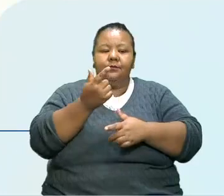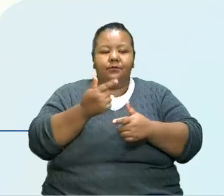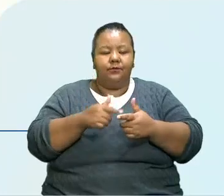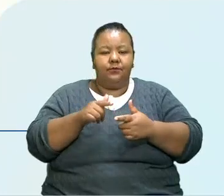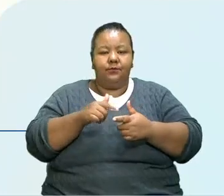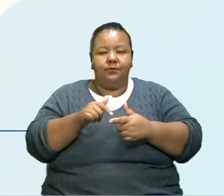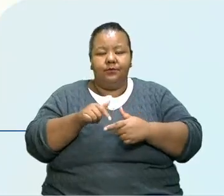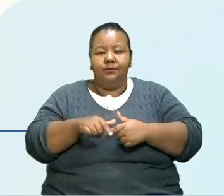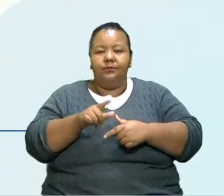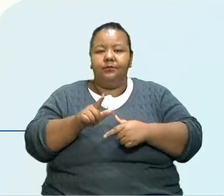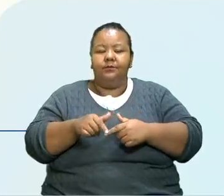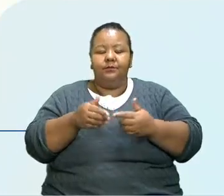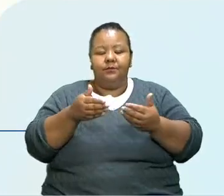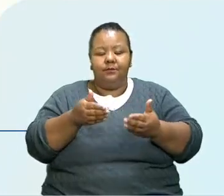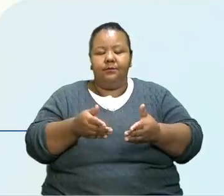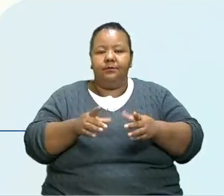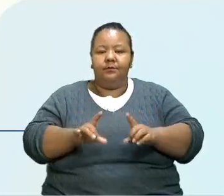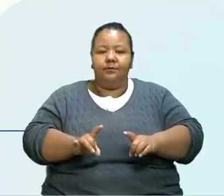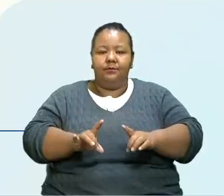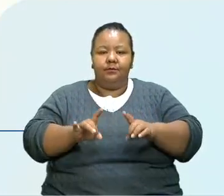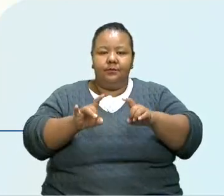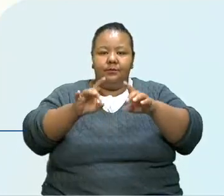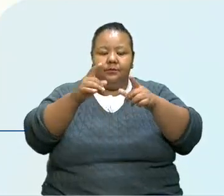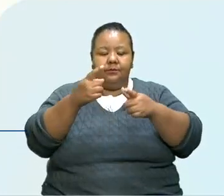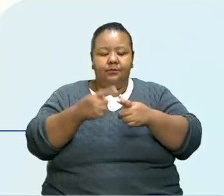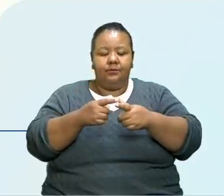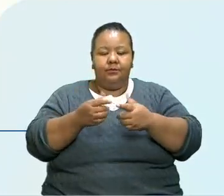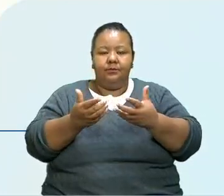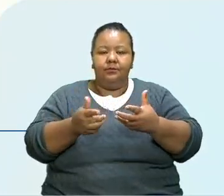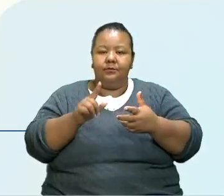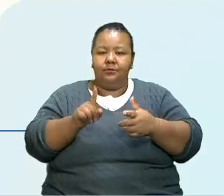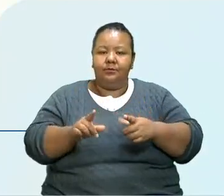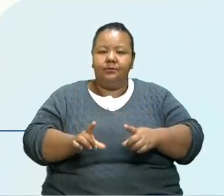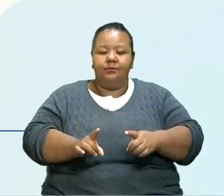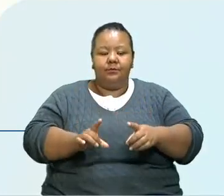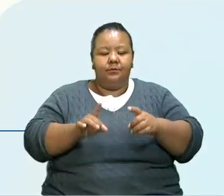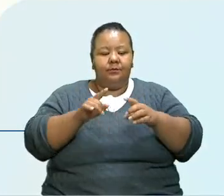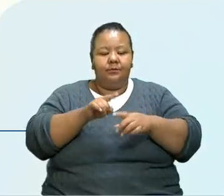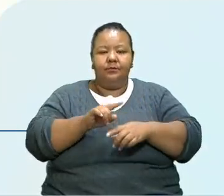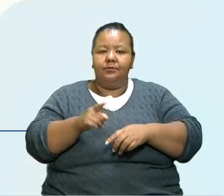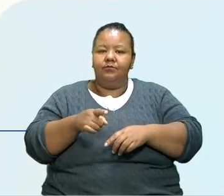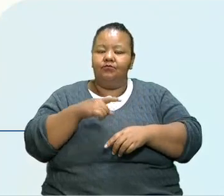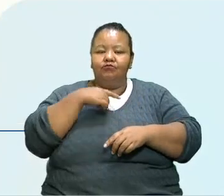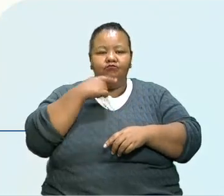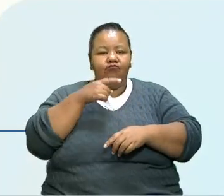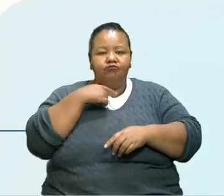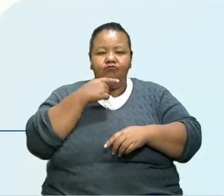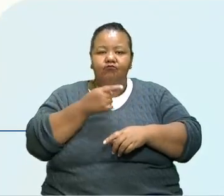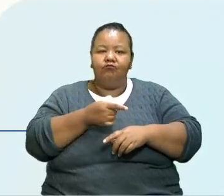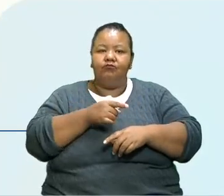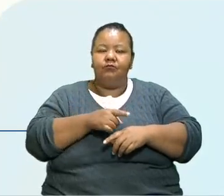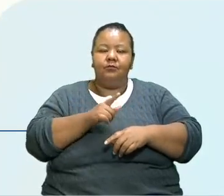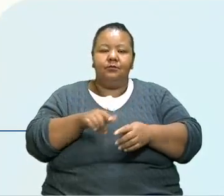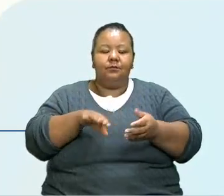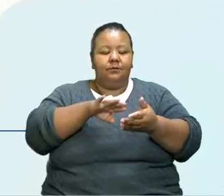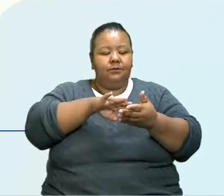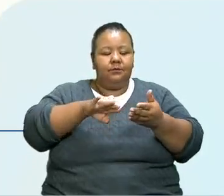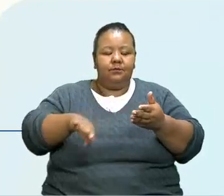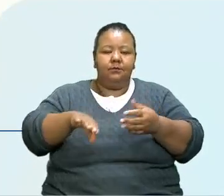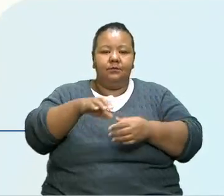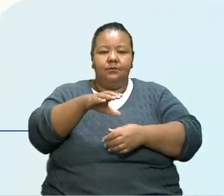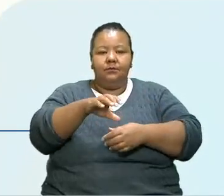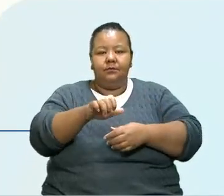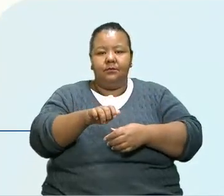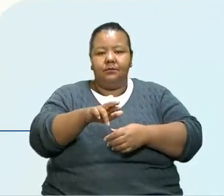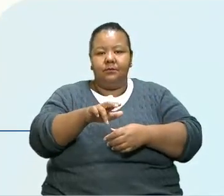problemas voltados para a especialização, porque eles querem ser tão especialistas que eles não conseguem eliminar esses cargos.